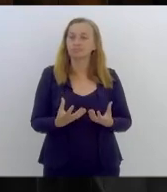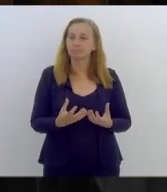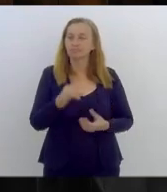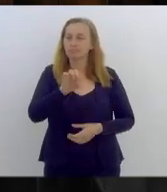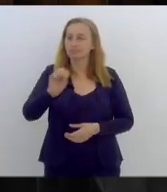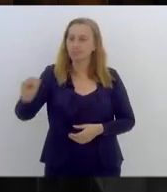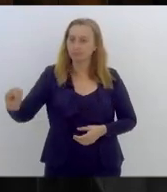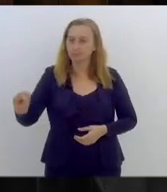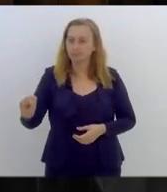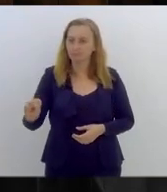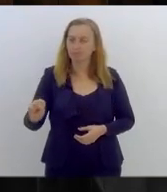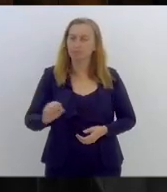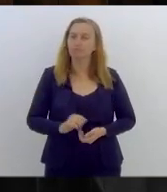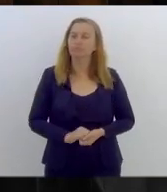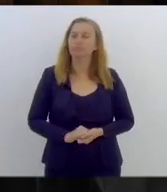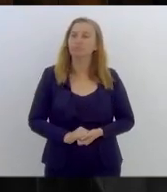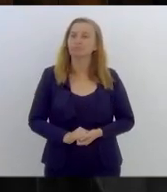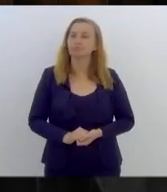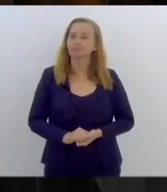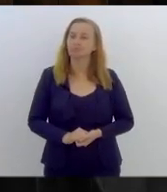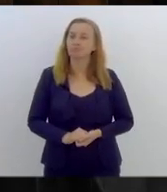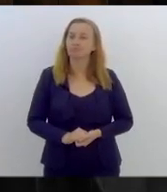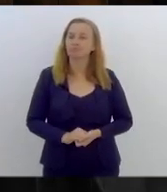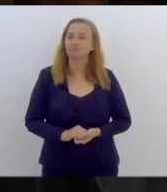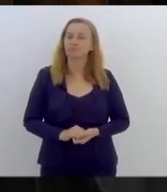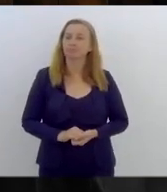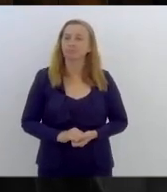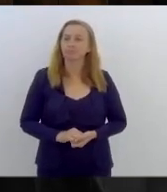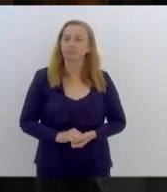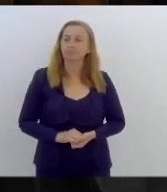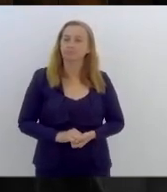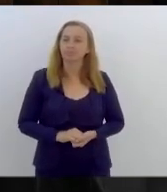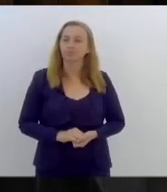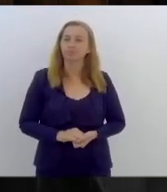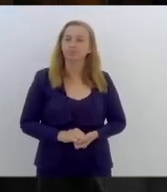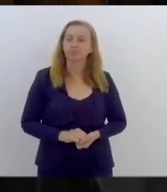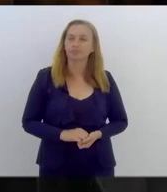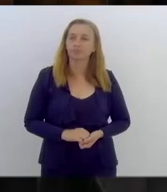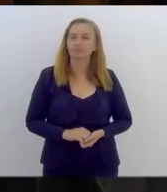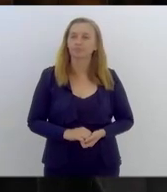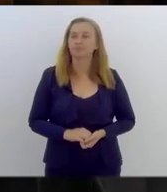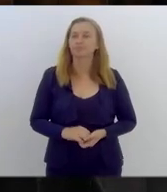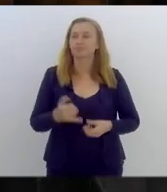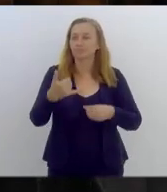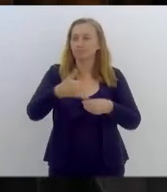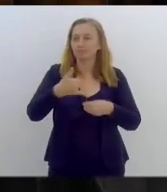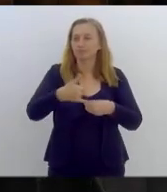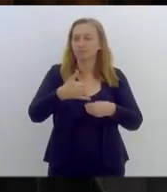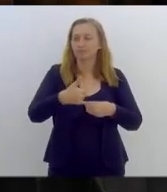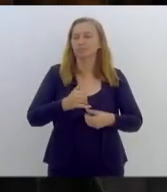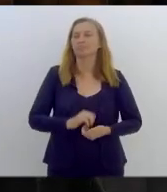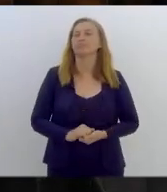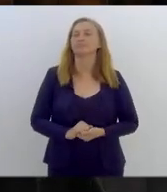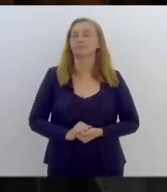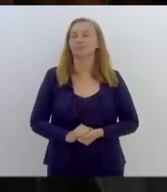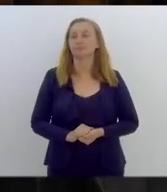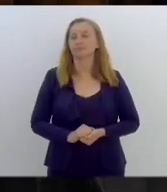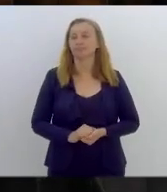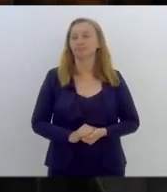um RMS uniforme e monofásico para os combustíveis previstos